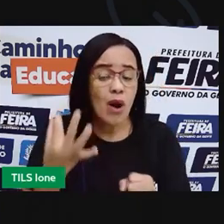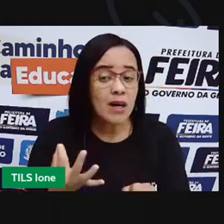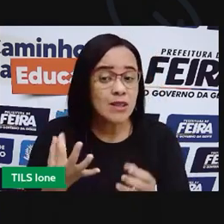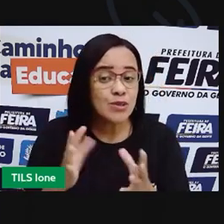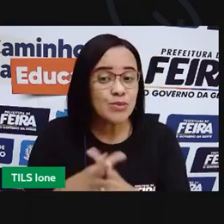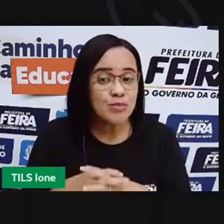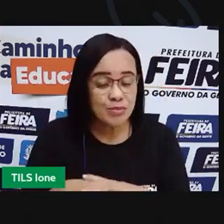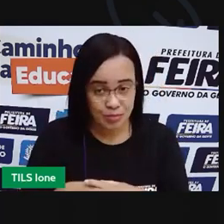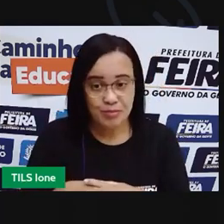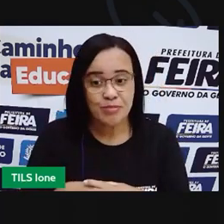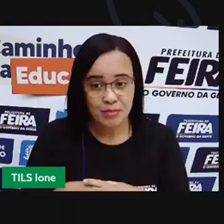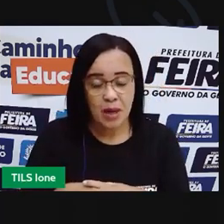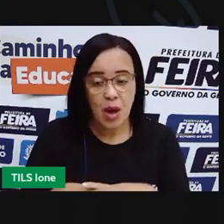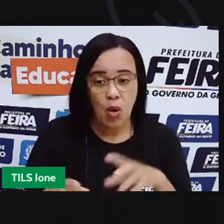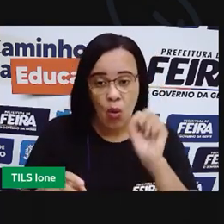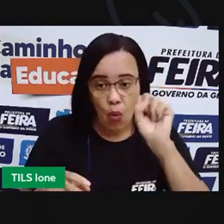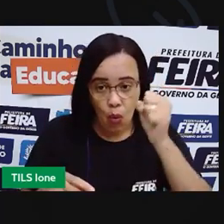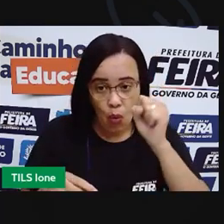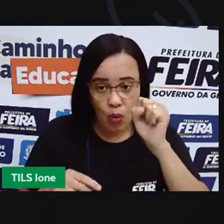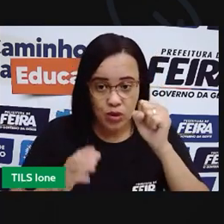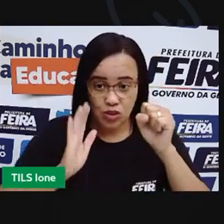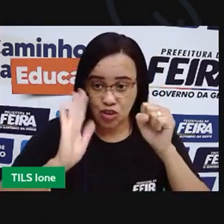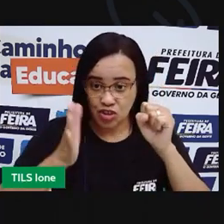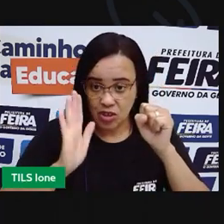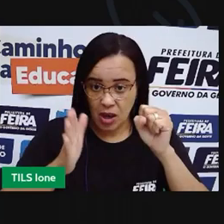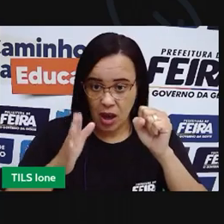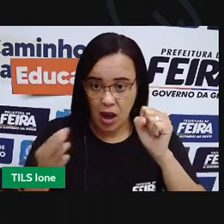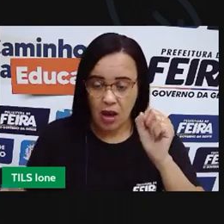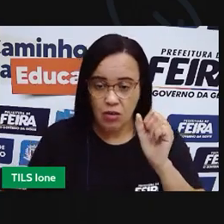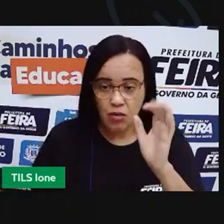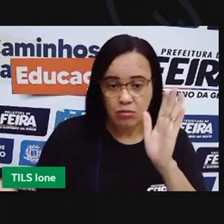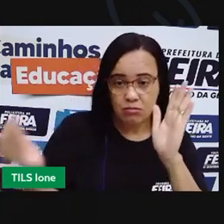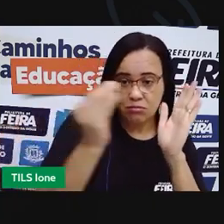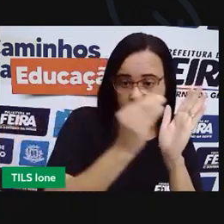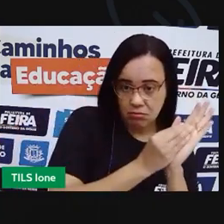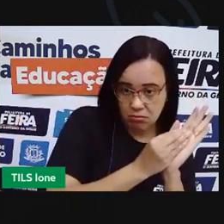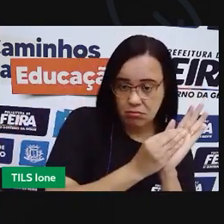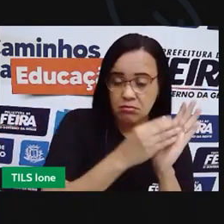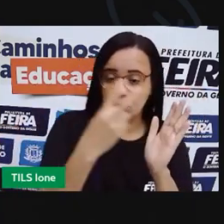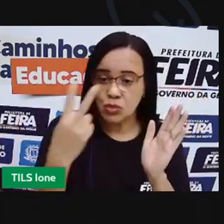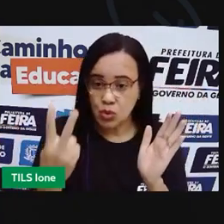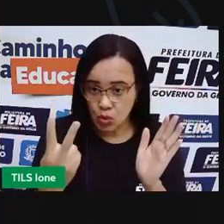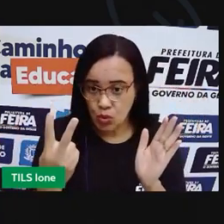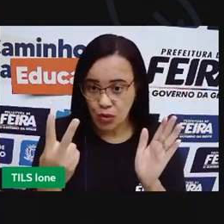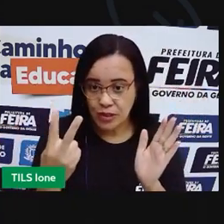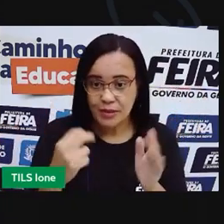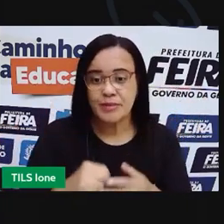ficar. Eu já tenho 8. Eu vou acrescentar mais 2.